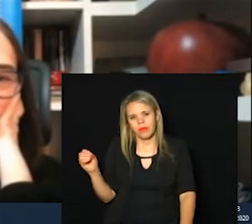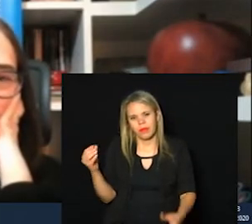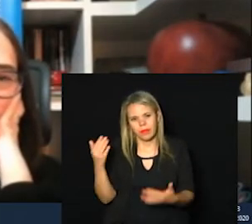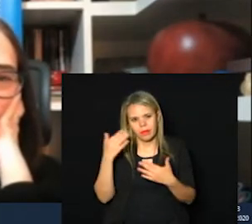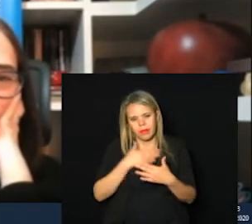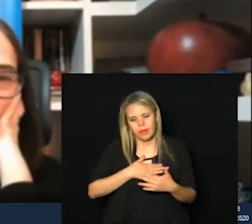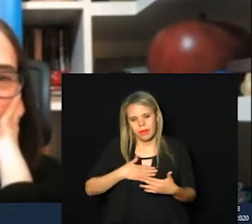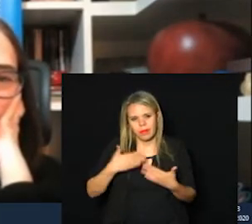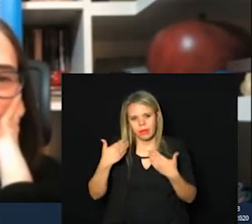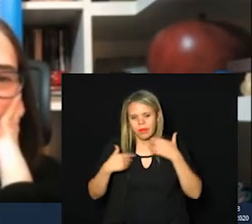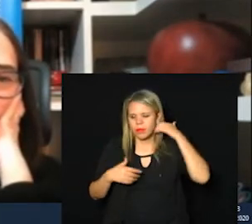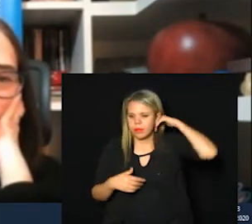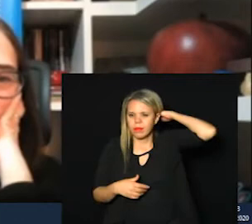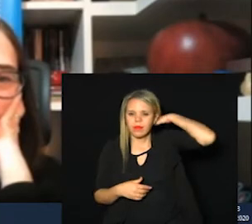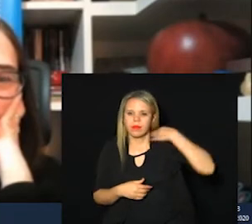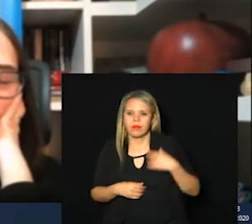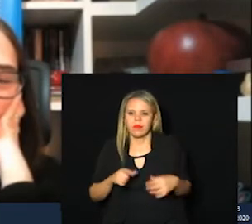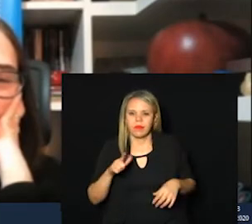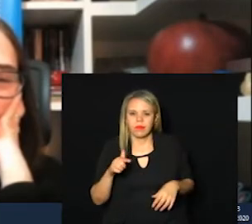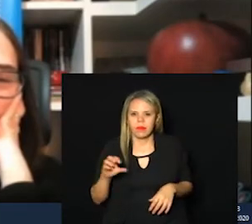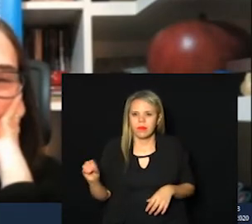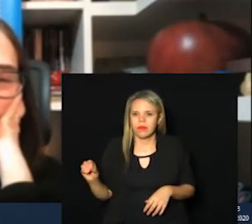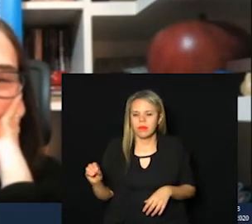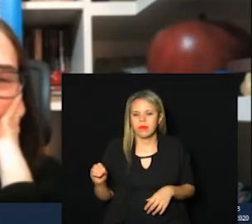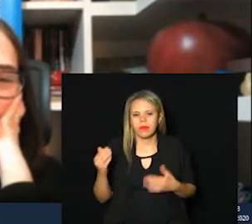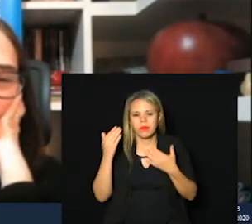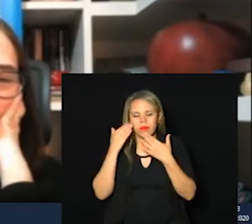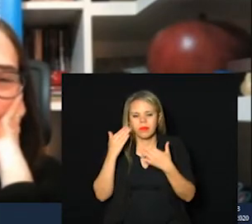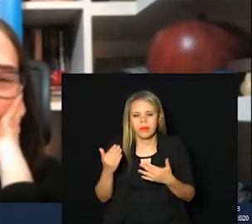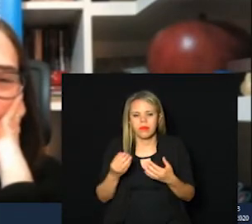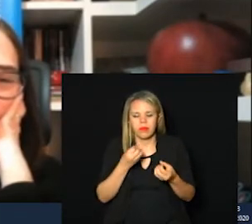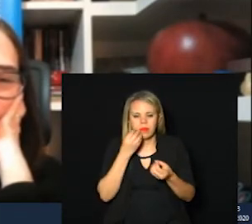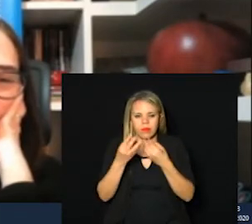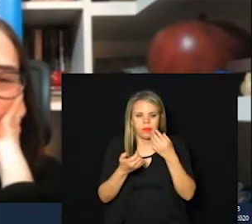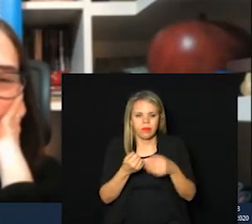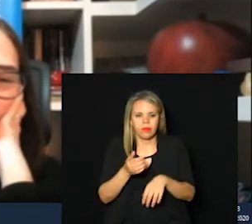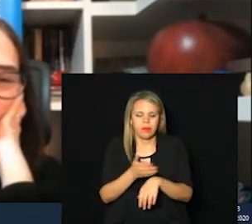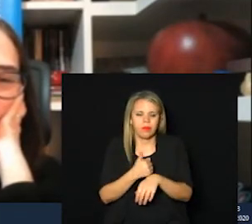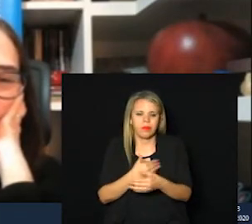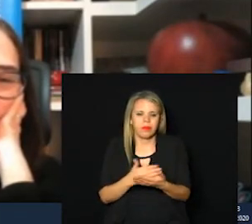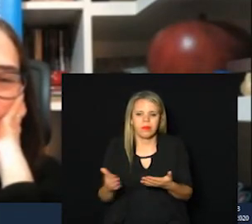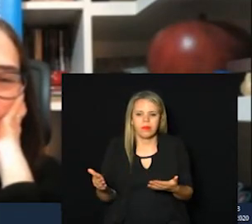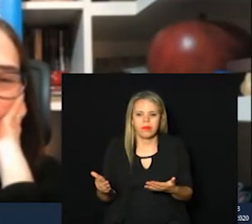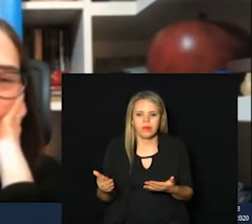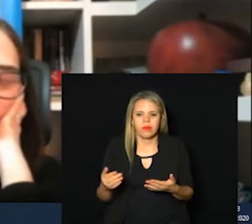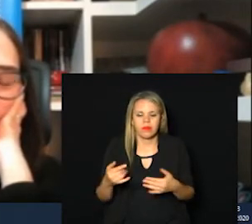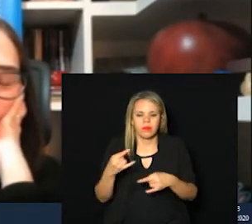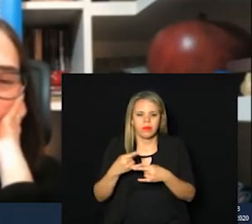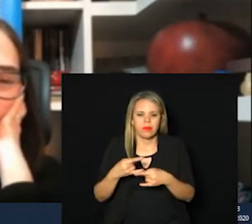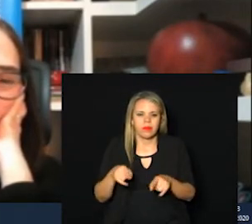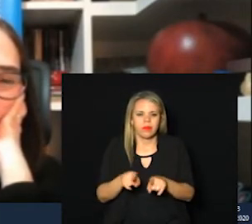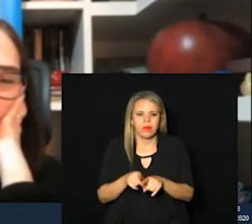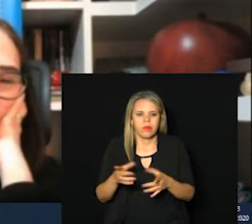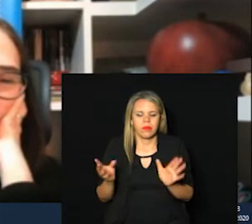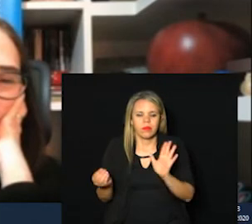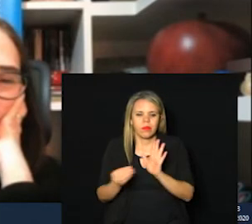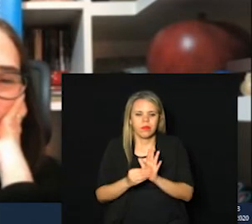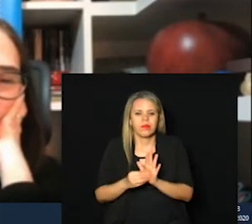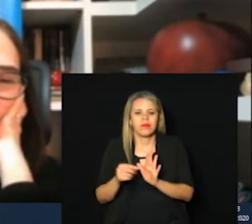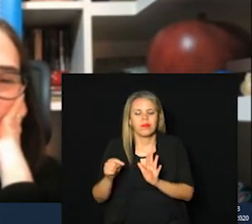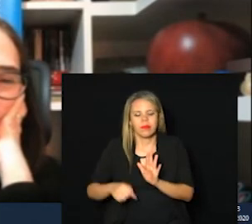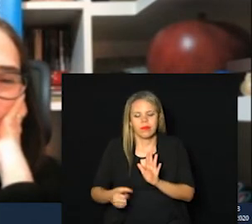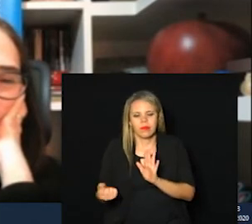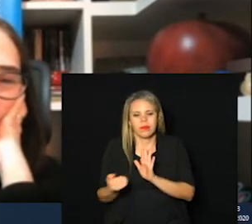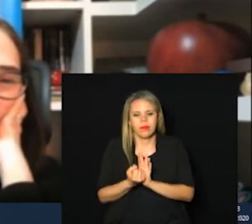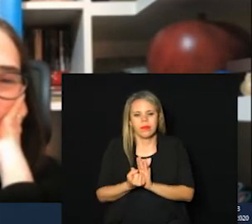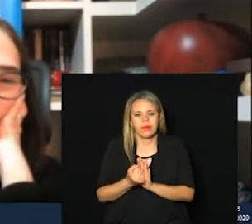minha. O Léo, falamos um pouquinho antes de começar essa live, mas eu também quero registrar. O